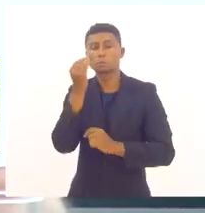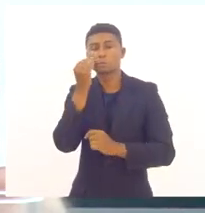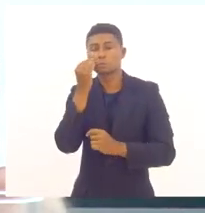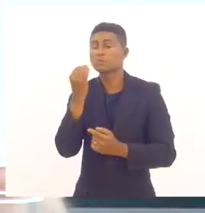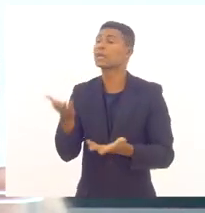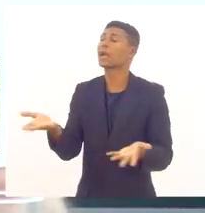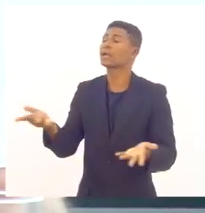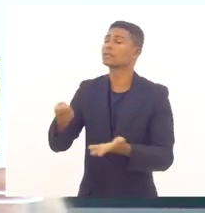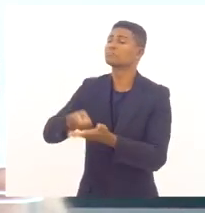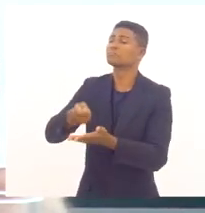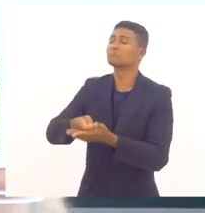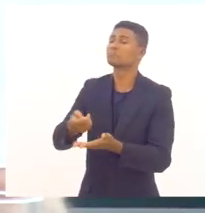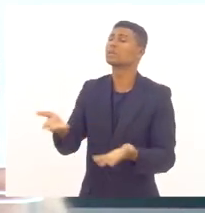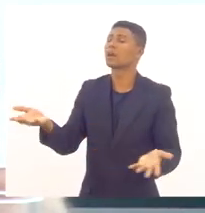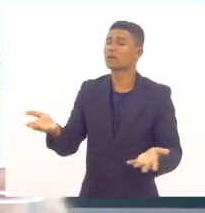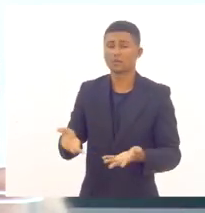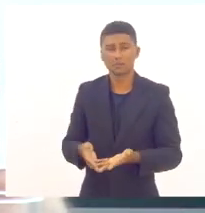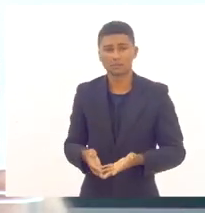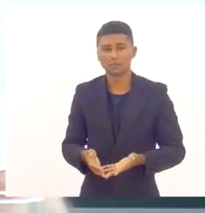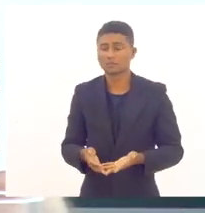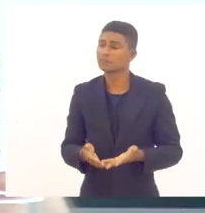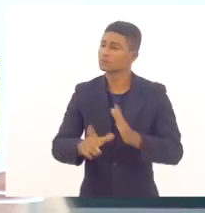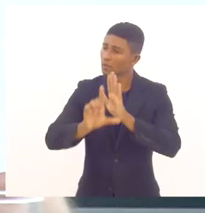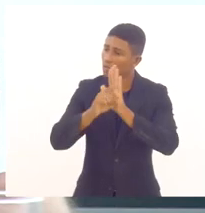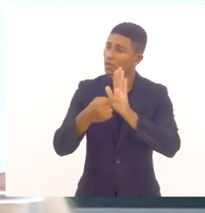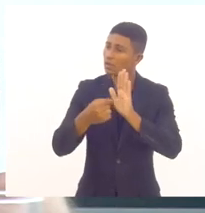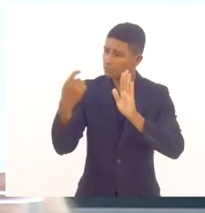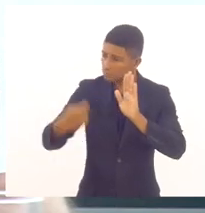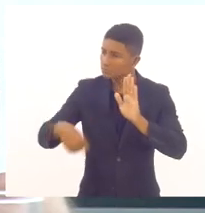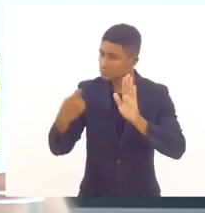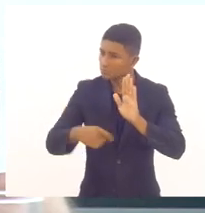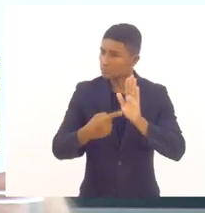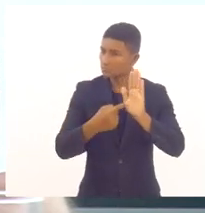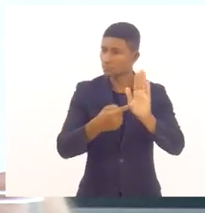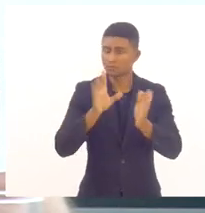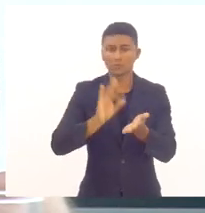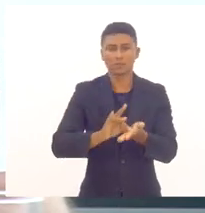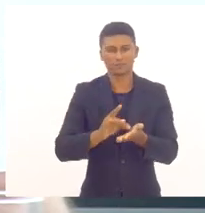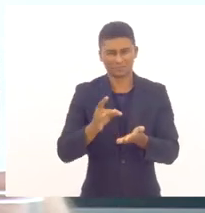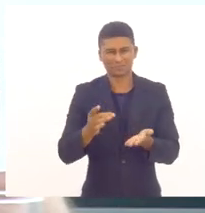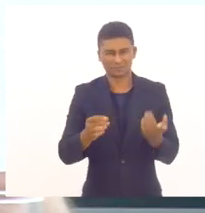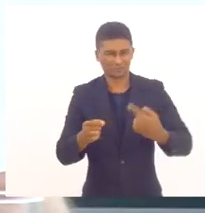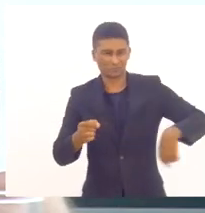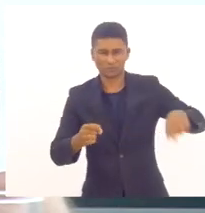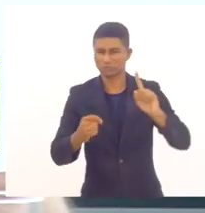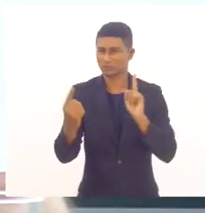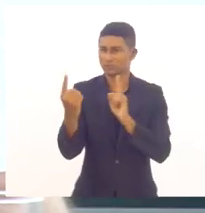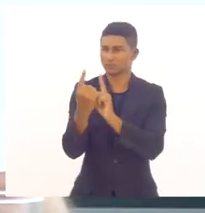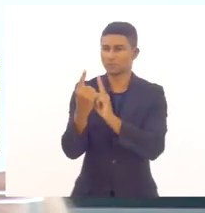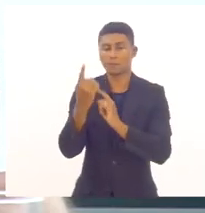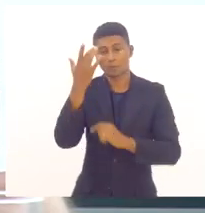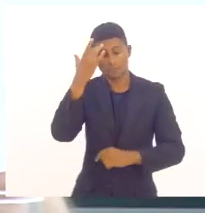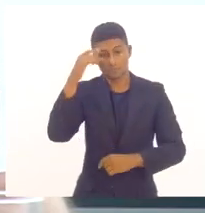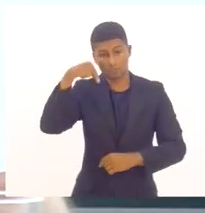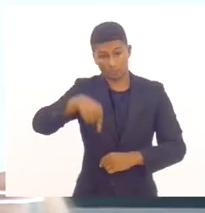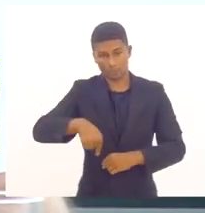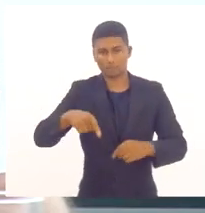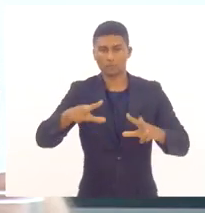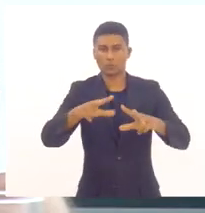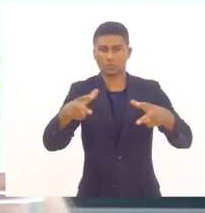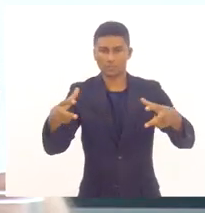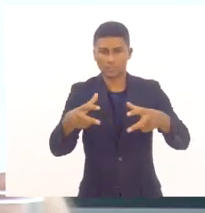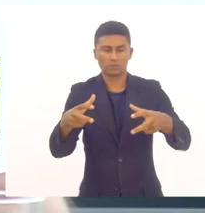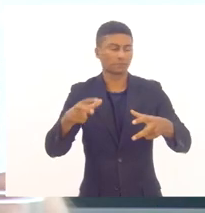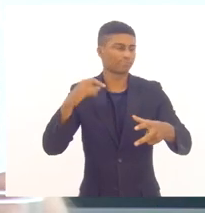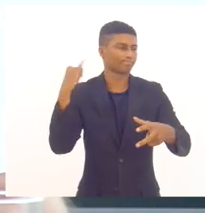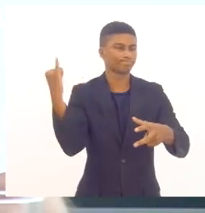do governador a implantação da lei. Né? Eu acho que essa comissão aqui ela tem um papel importantíssimo,